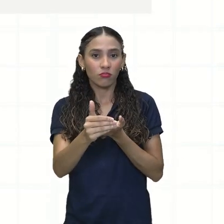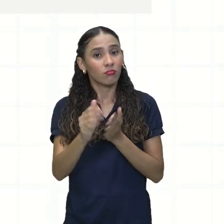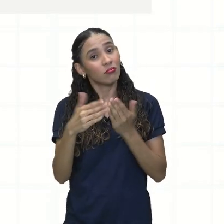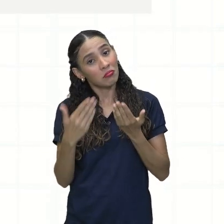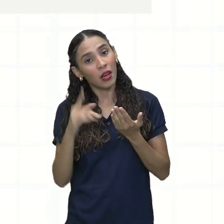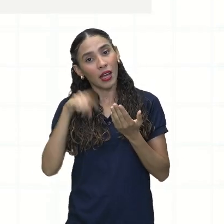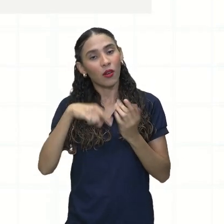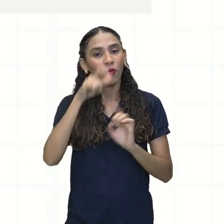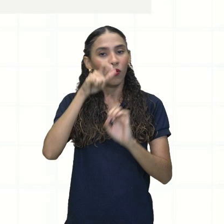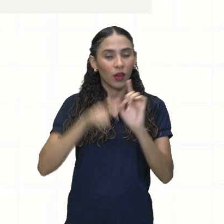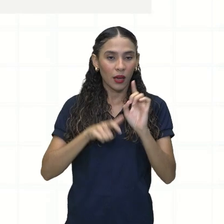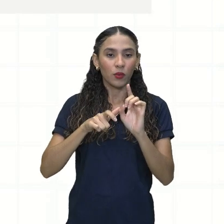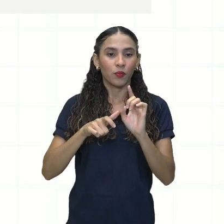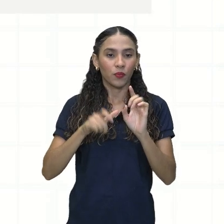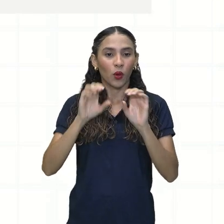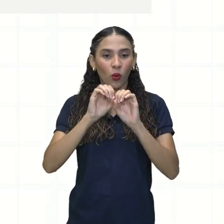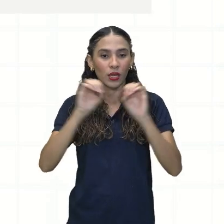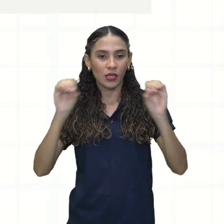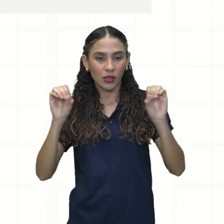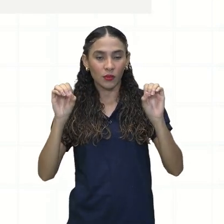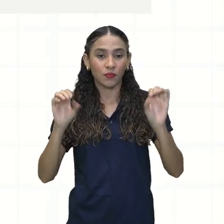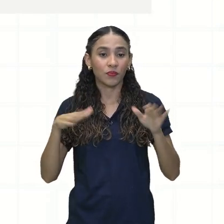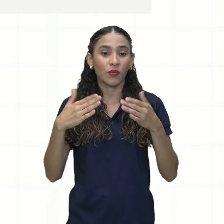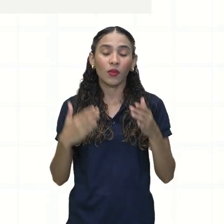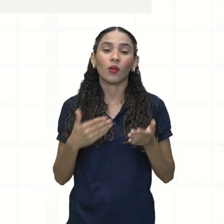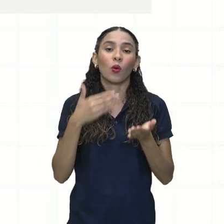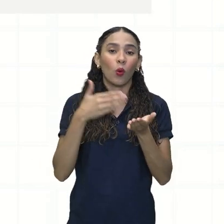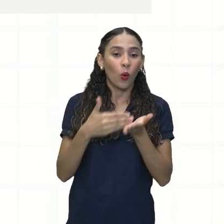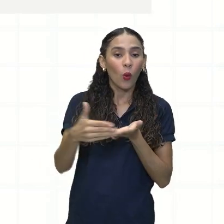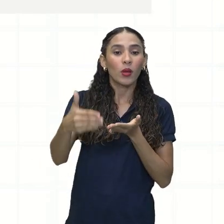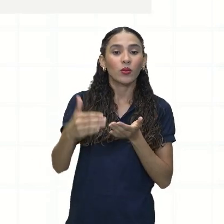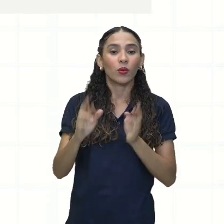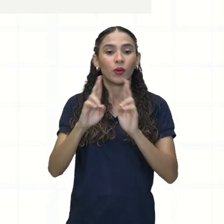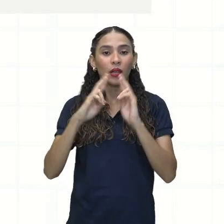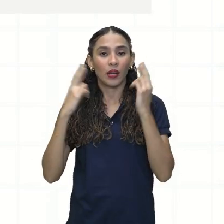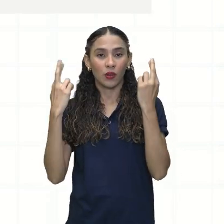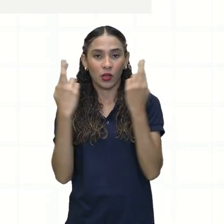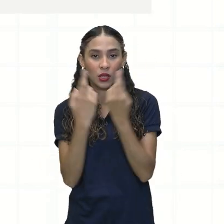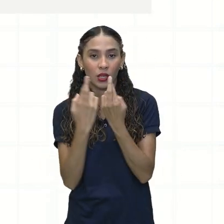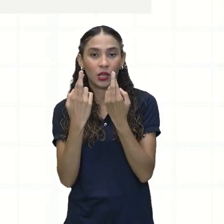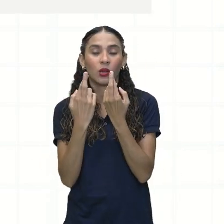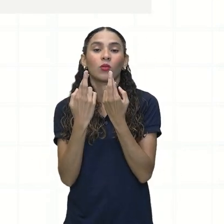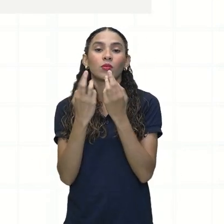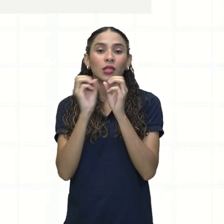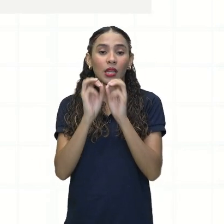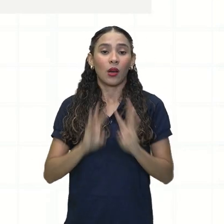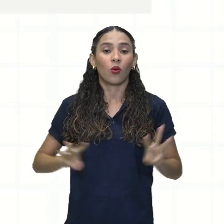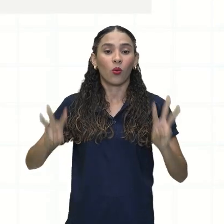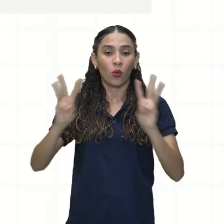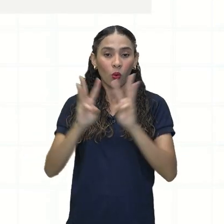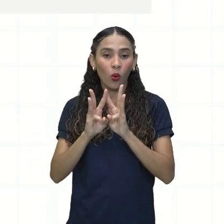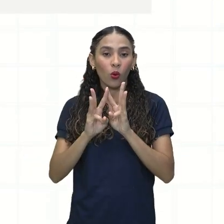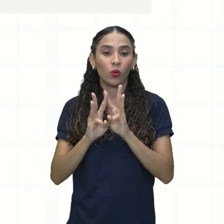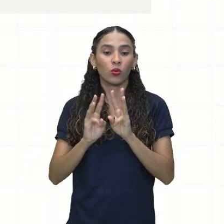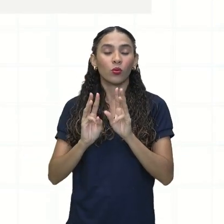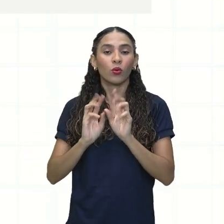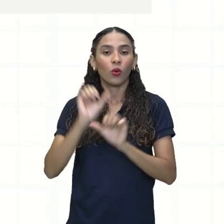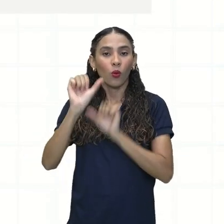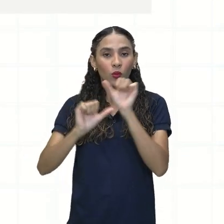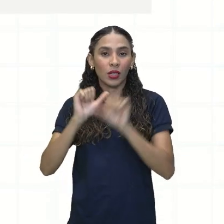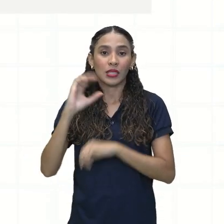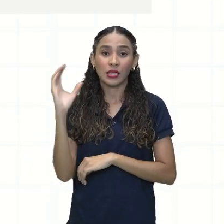esse é o verbo da minha oração? Ora, o que começou? A Conferência das Nações Unidas sobre